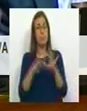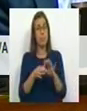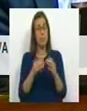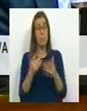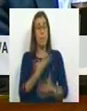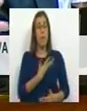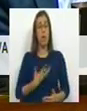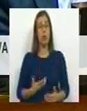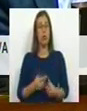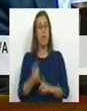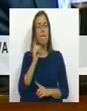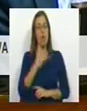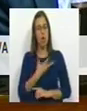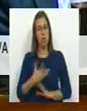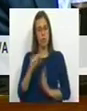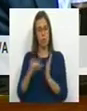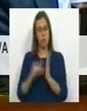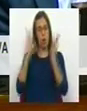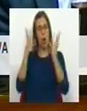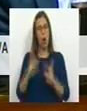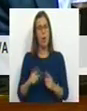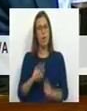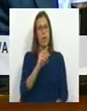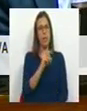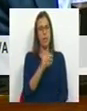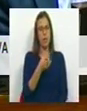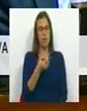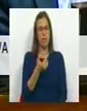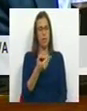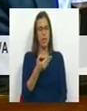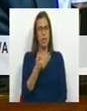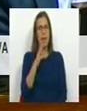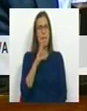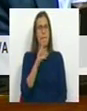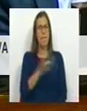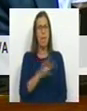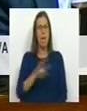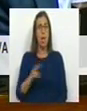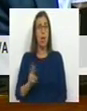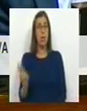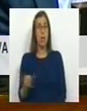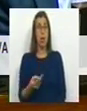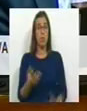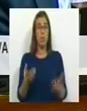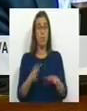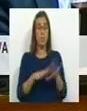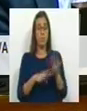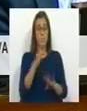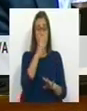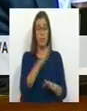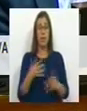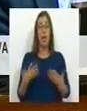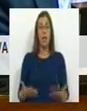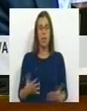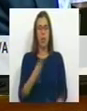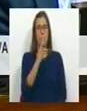ou reservou como verba no orçamento e escreveu 397 milhões de euros. A execução atual